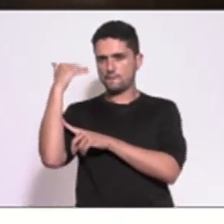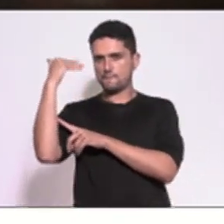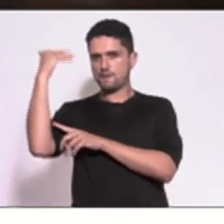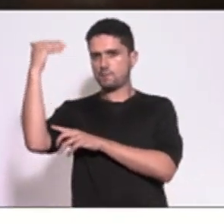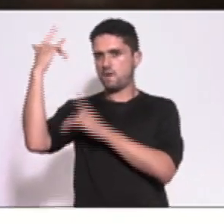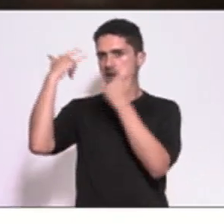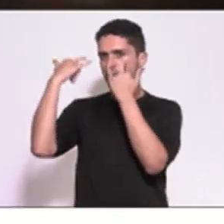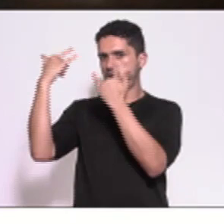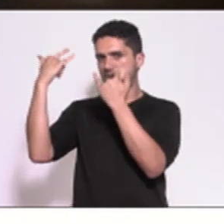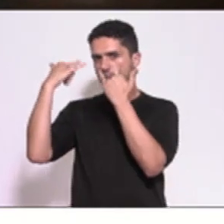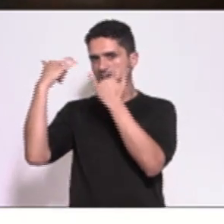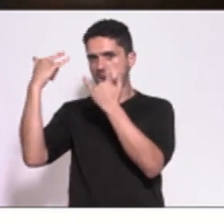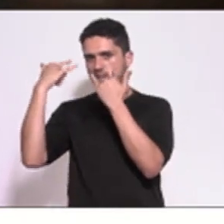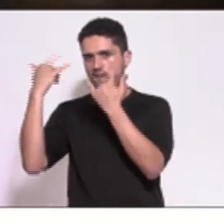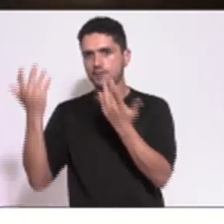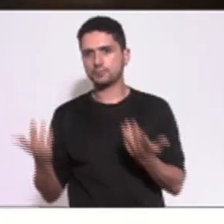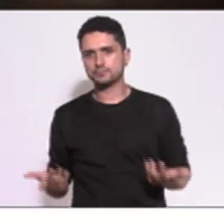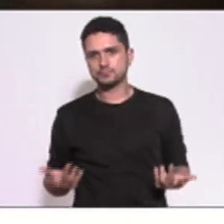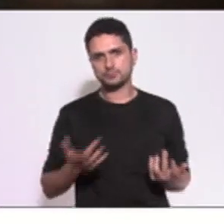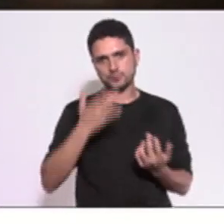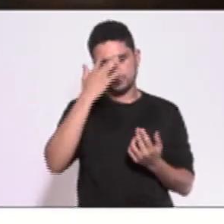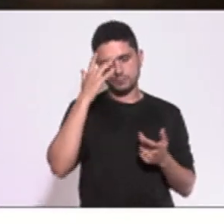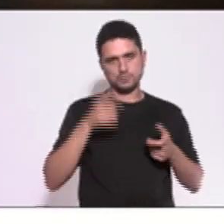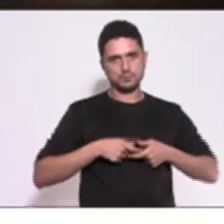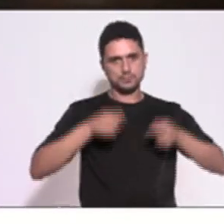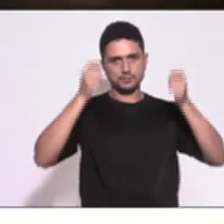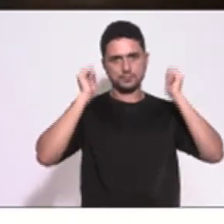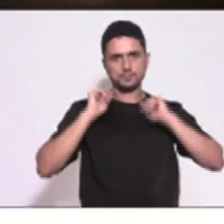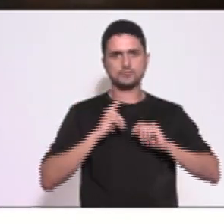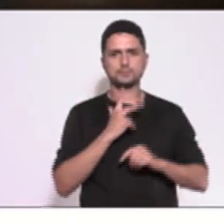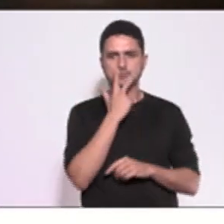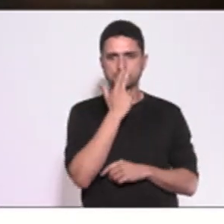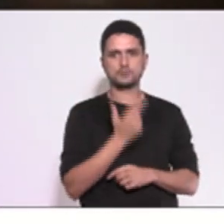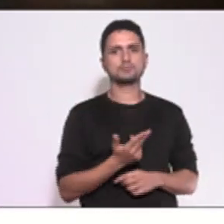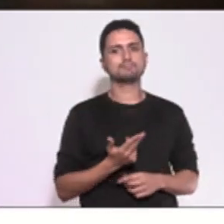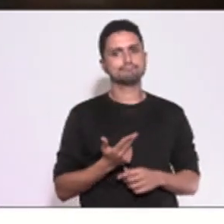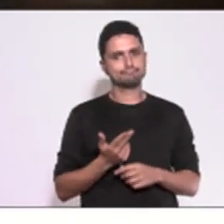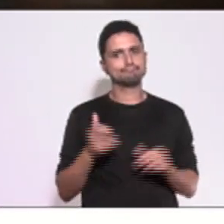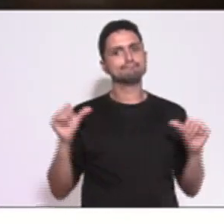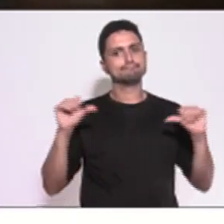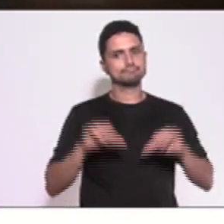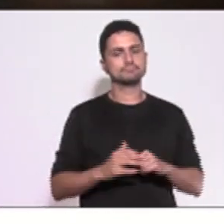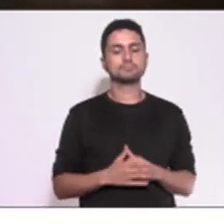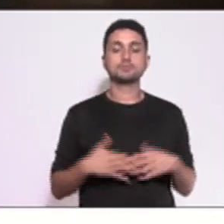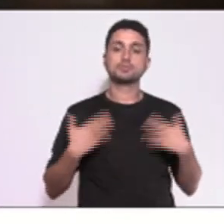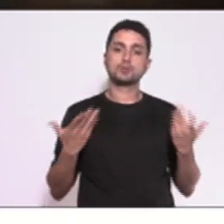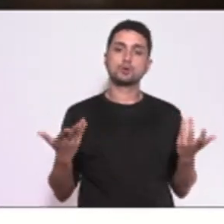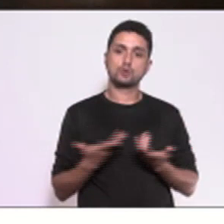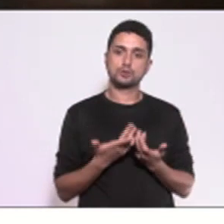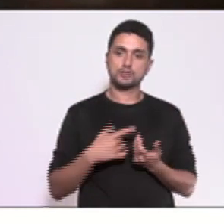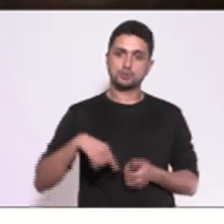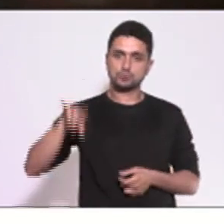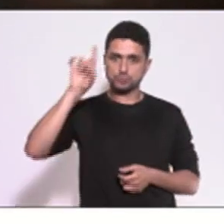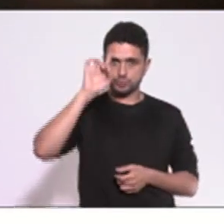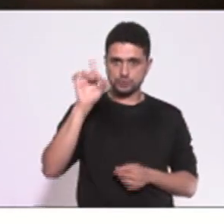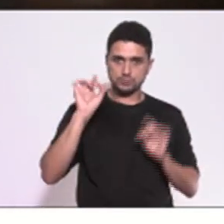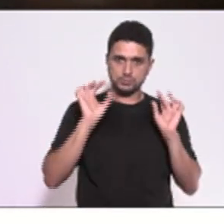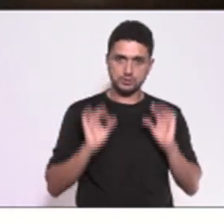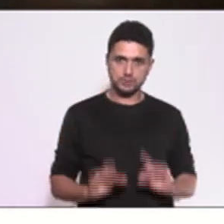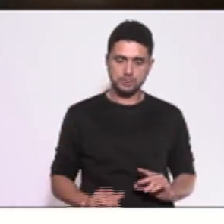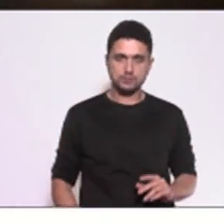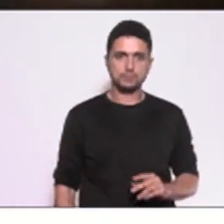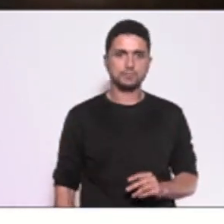recebe a homenagem e fazer com que ela estacione. Essa, portanto, é uma data feliz, cujo recado é